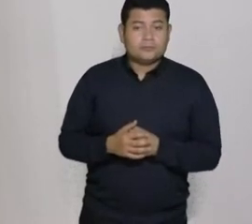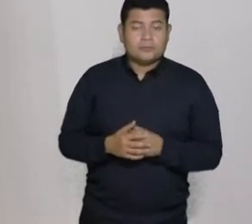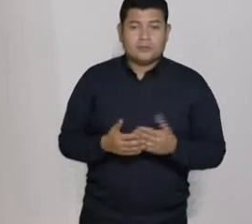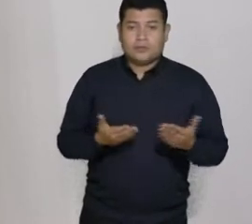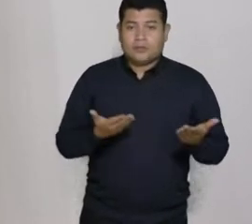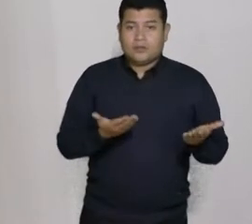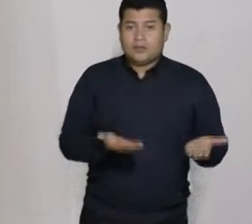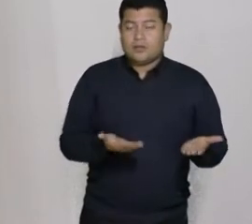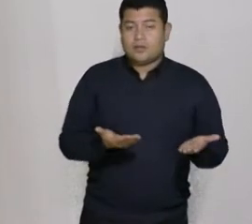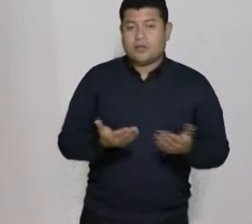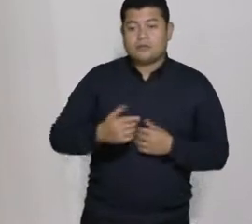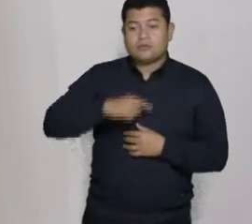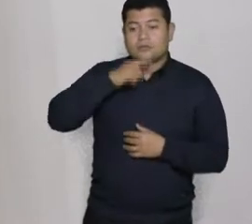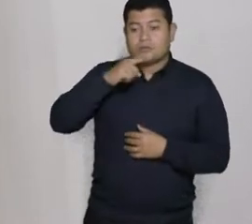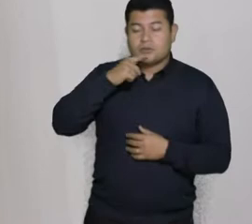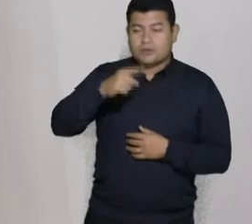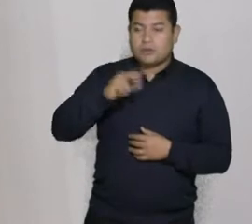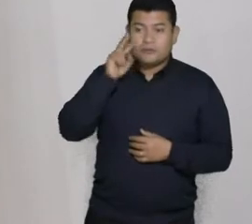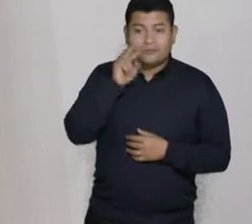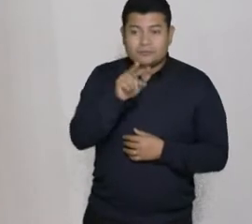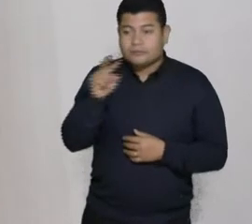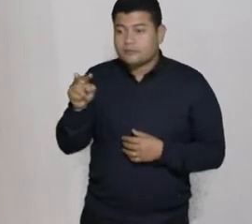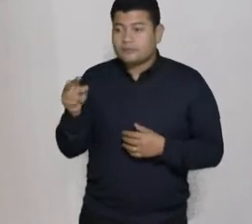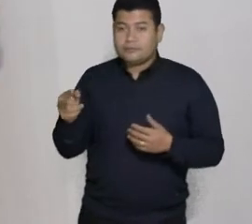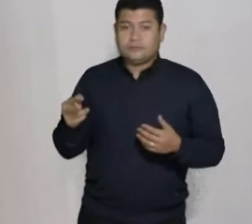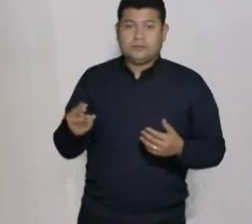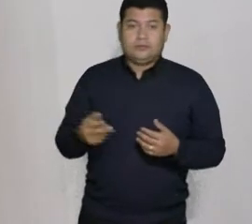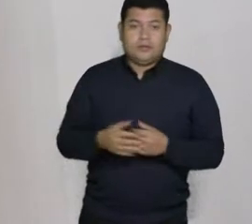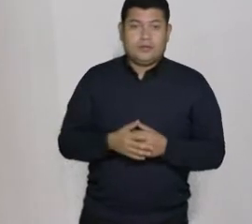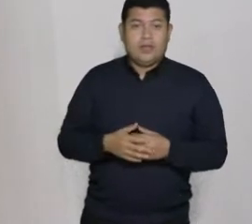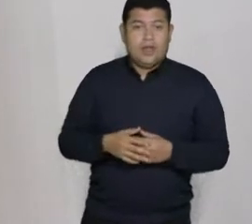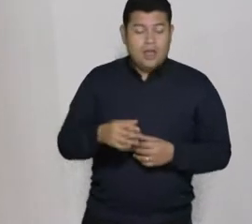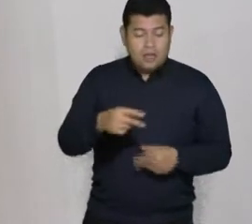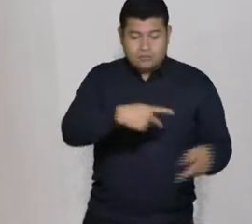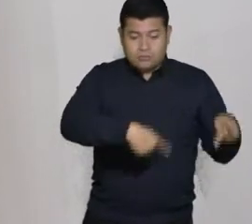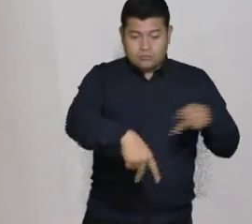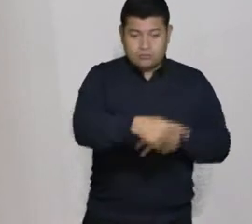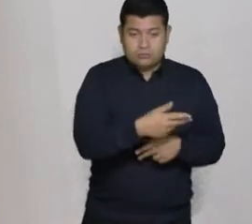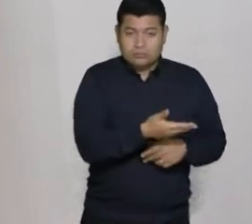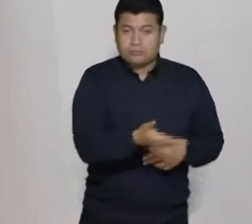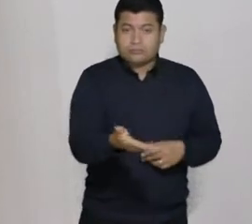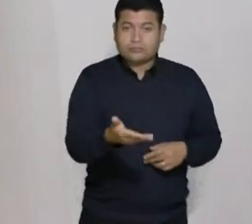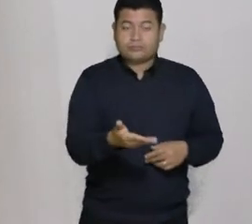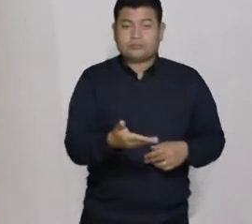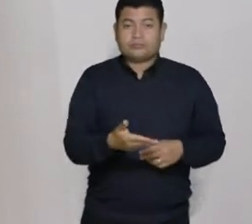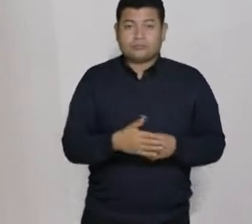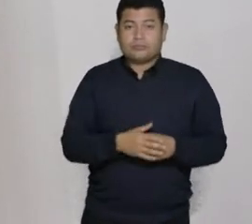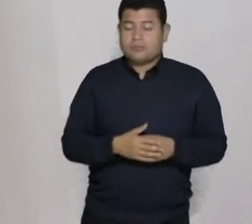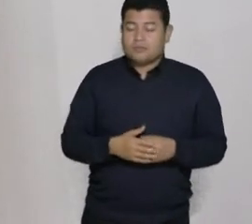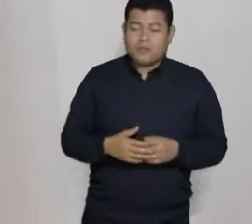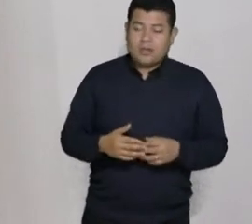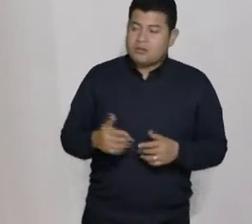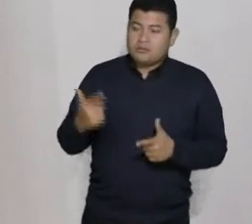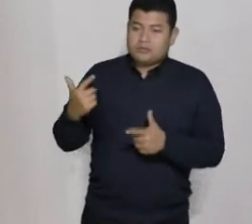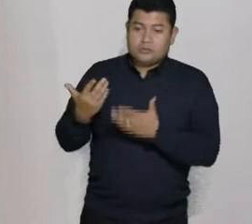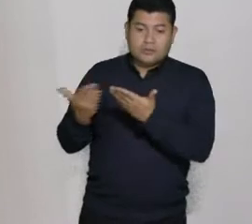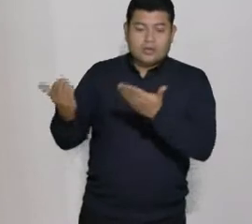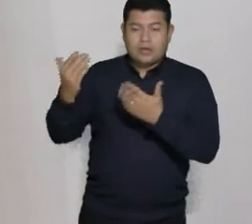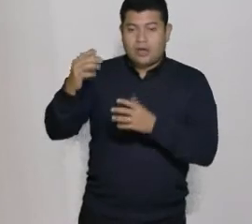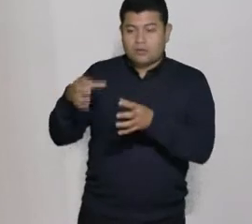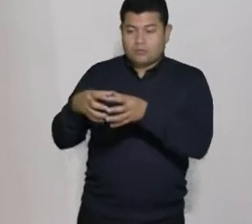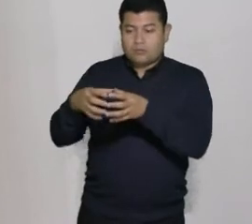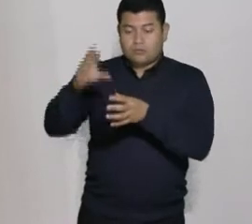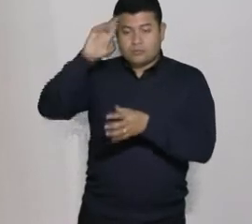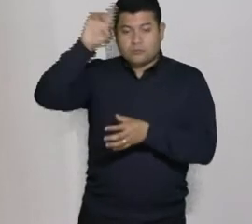consequências de não enxergar Como é o pobre Catarinense sem enxergar Então tudo bem então